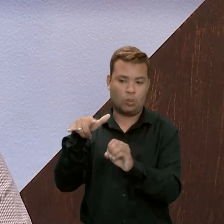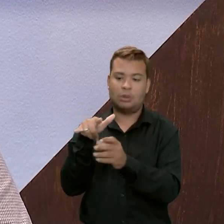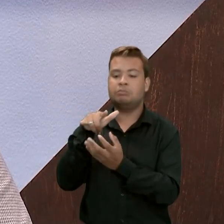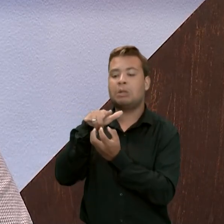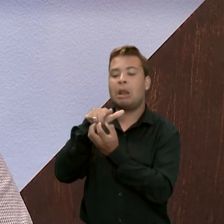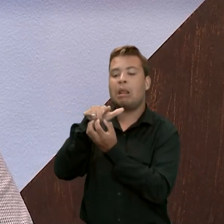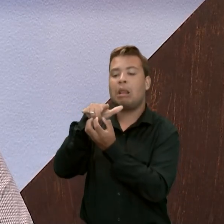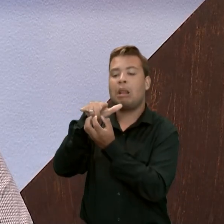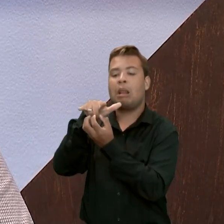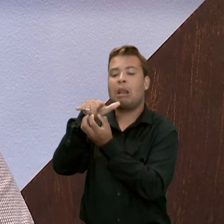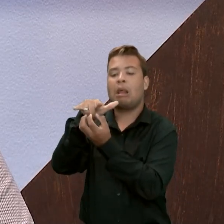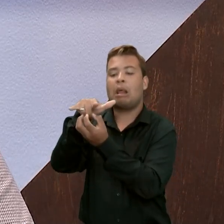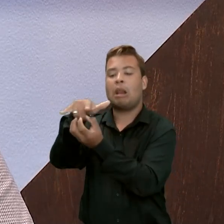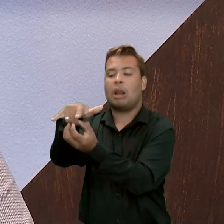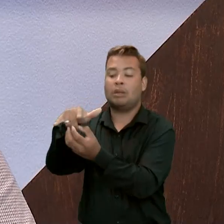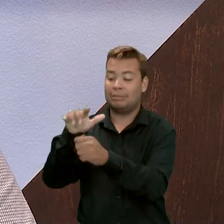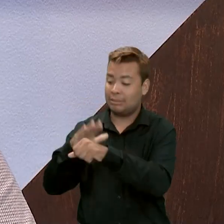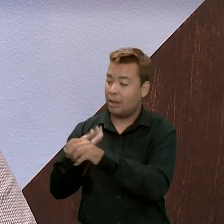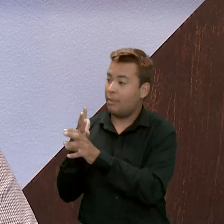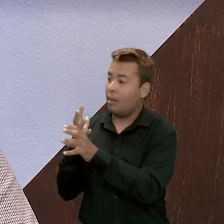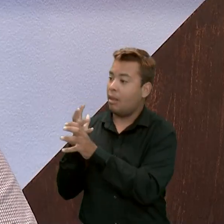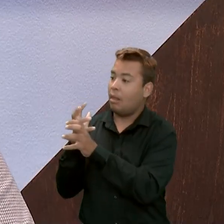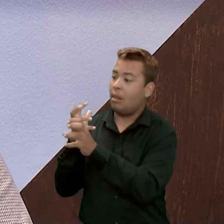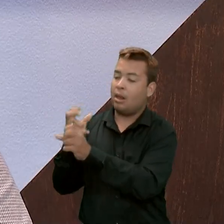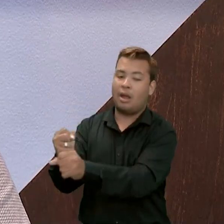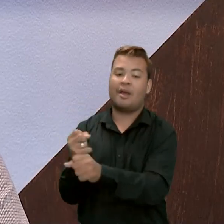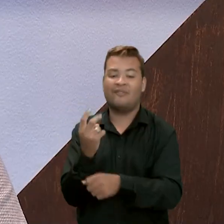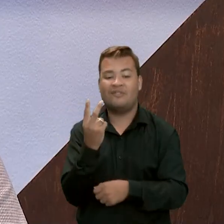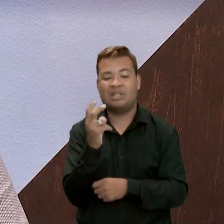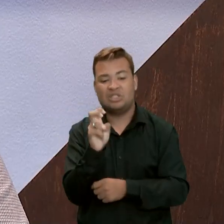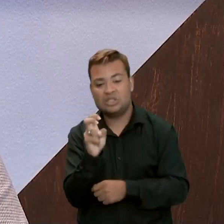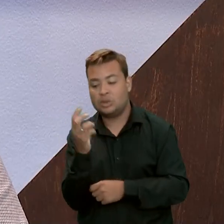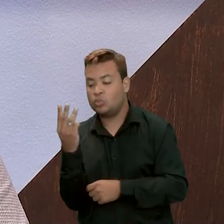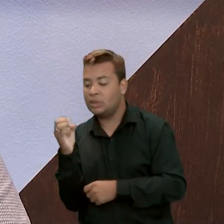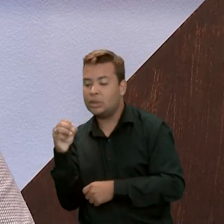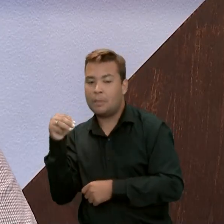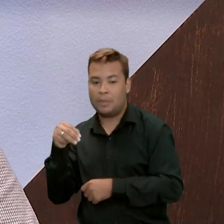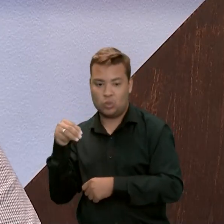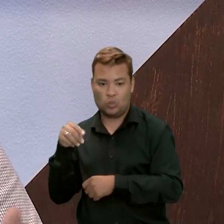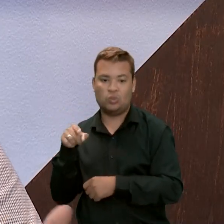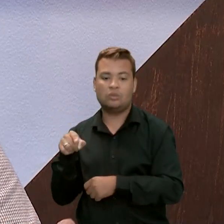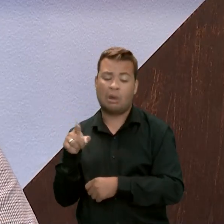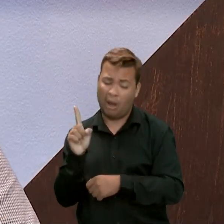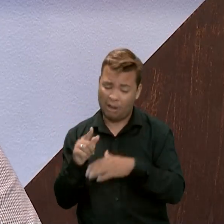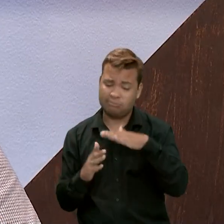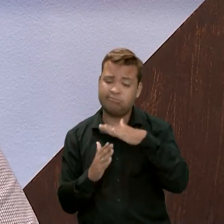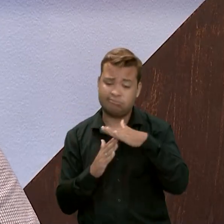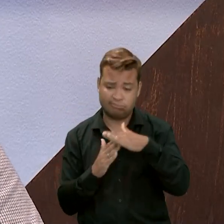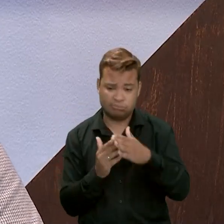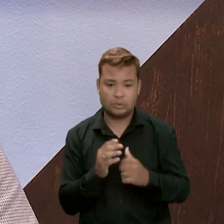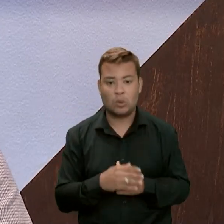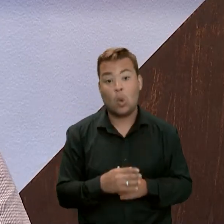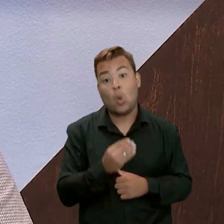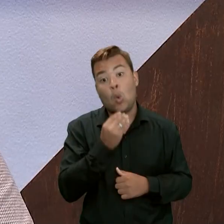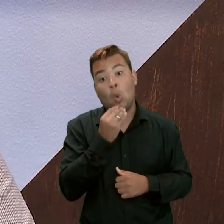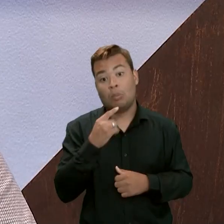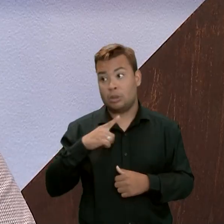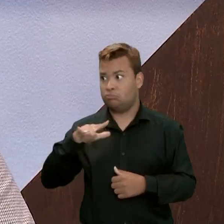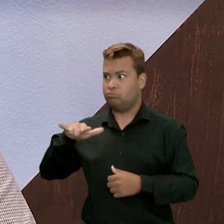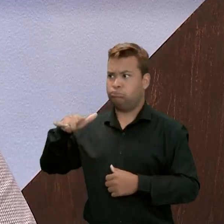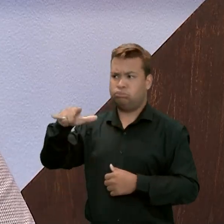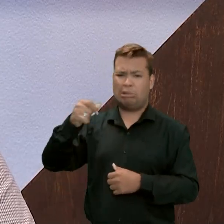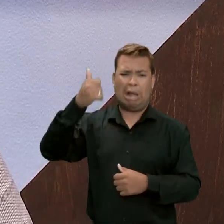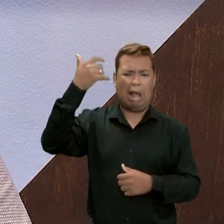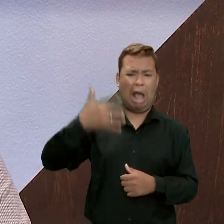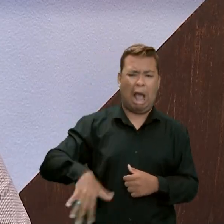minutos. Então, esse é o nosso limitante. Então, naturalmente, aqueles drones mais caros, de 50 mil dólares, né, 50